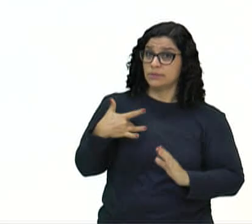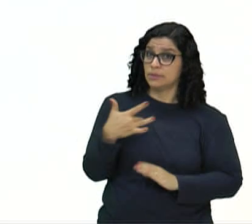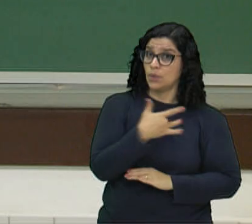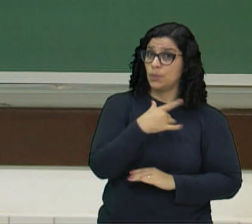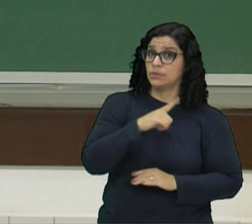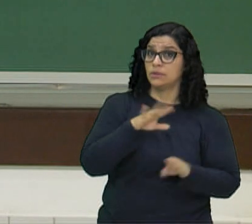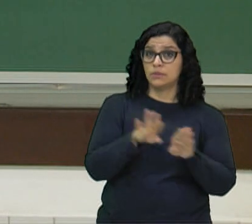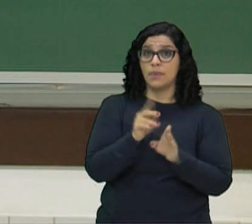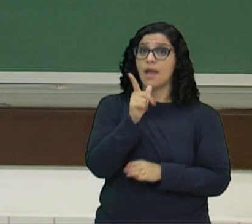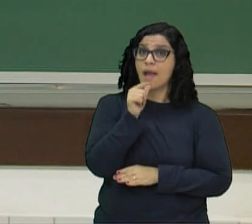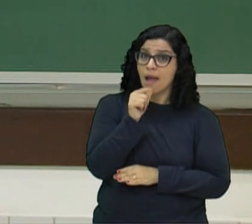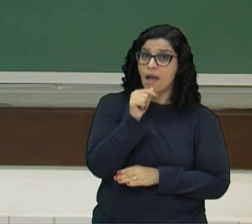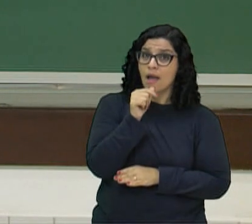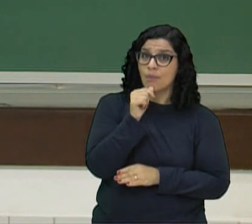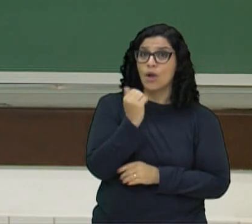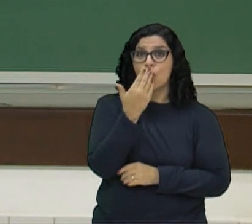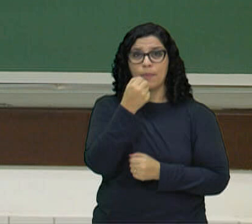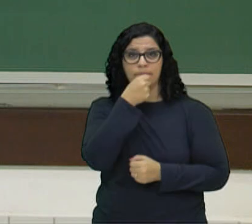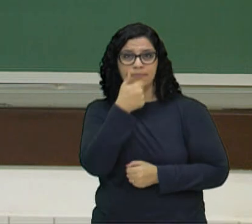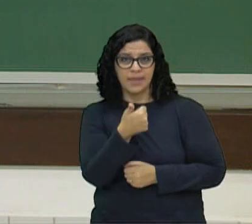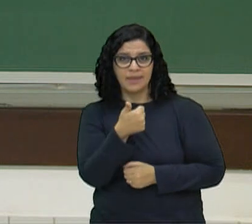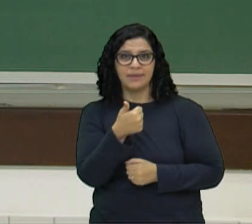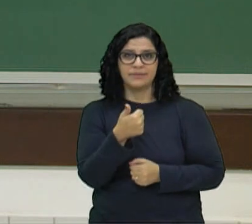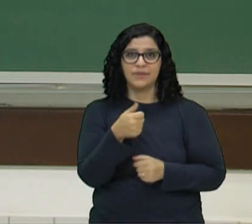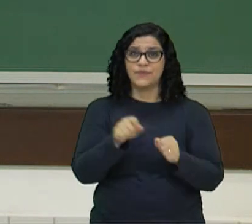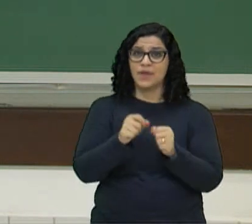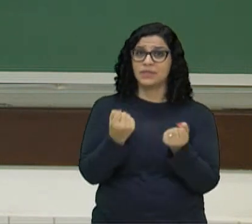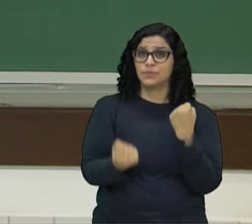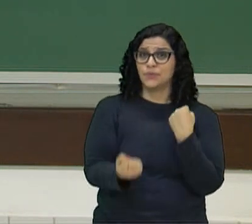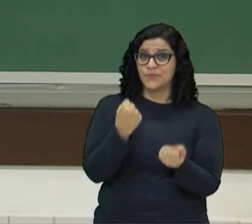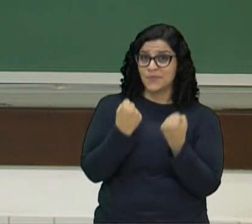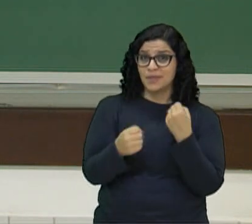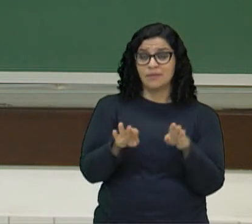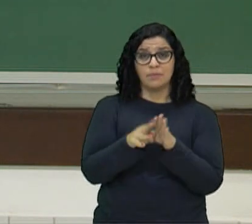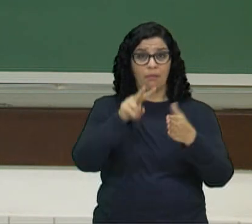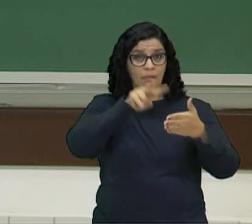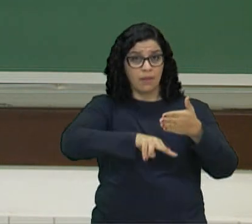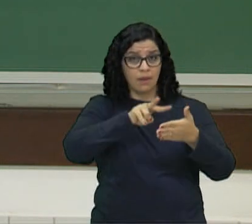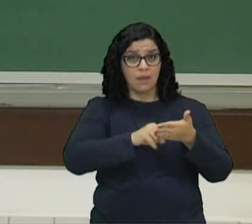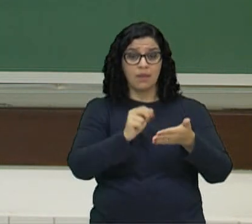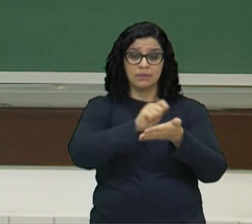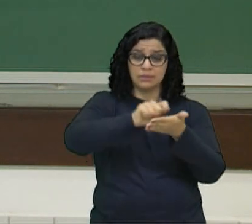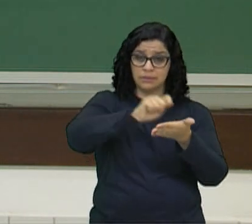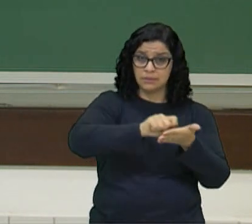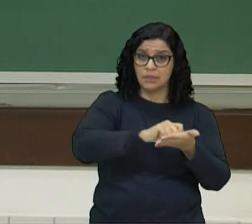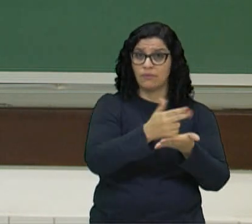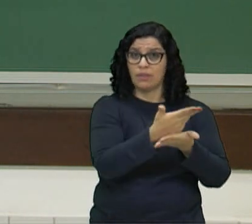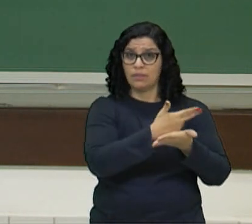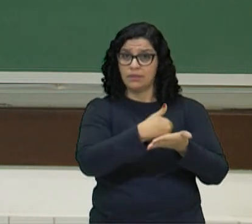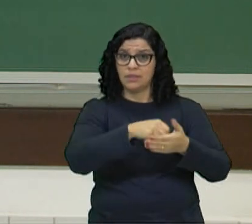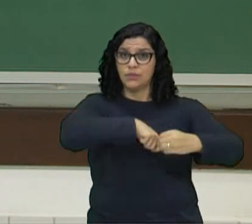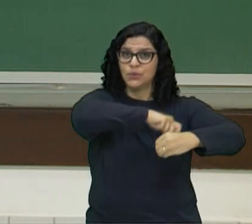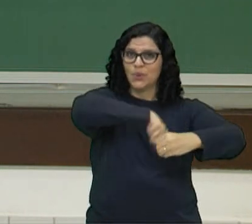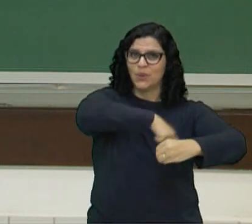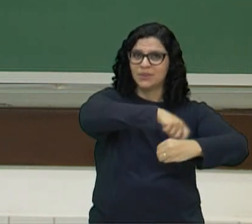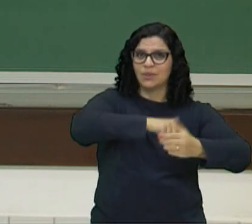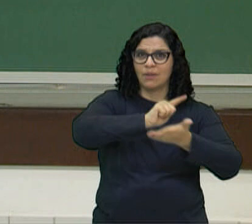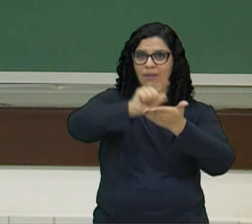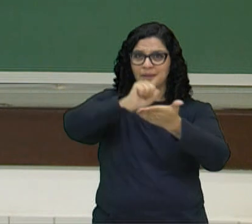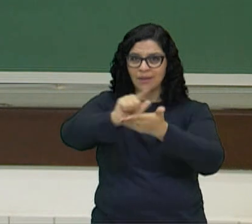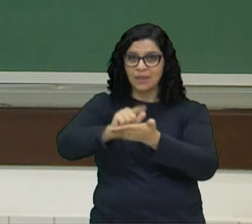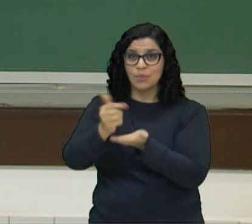saudável, tome água, se alimente bem, faça atividade em casa, leia, escreva, desenhe, cozinhe,